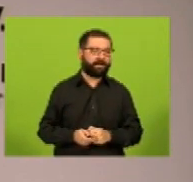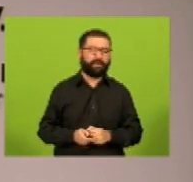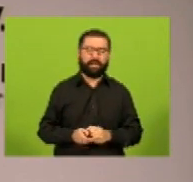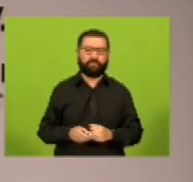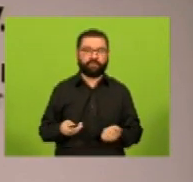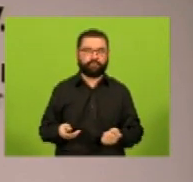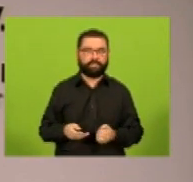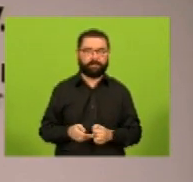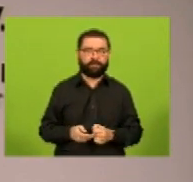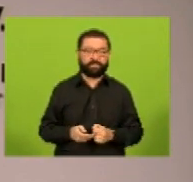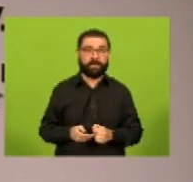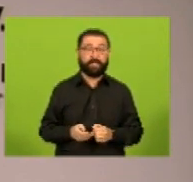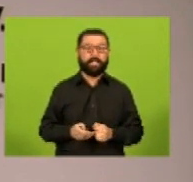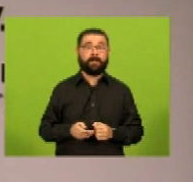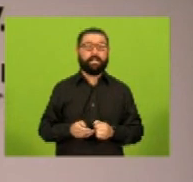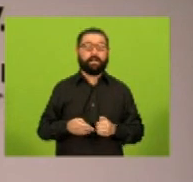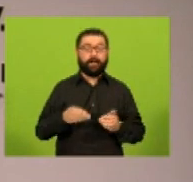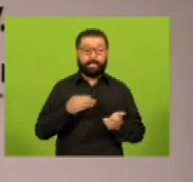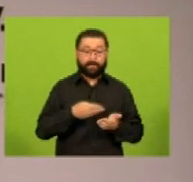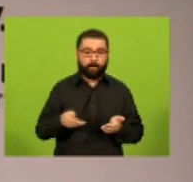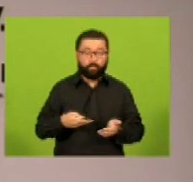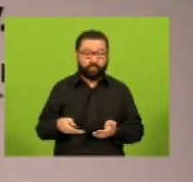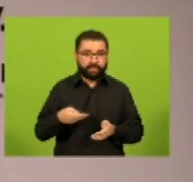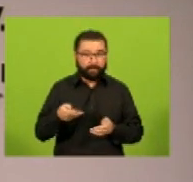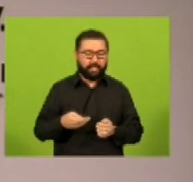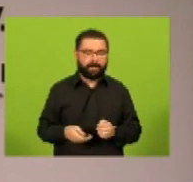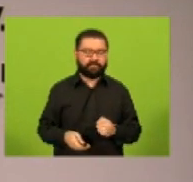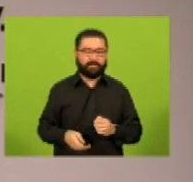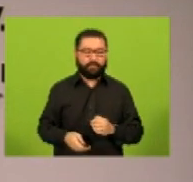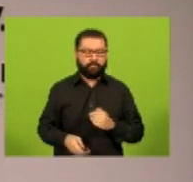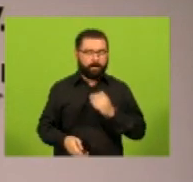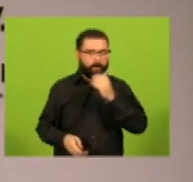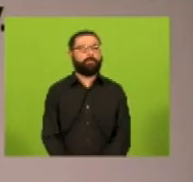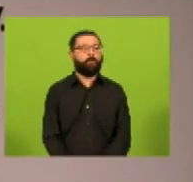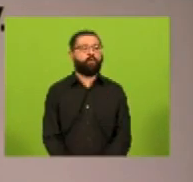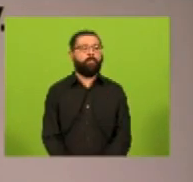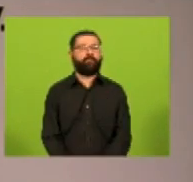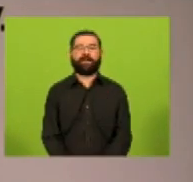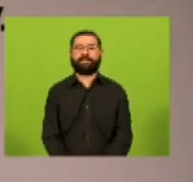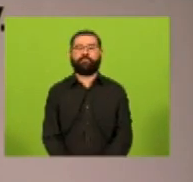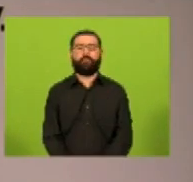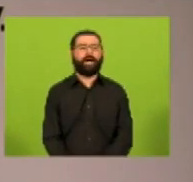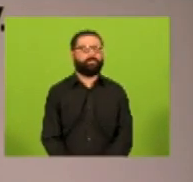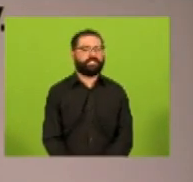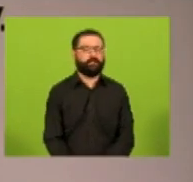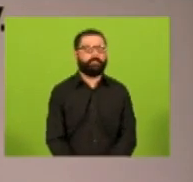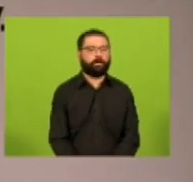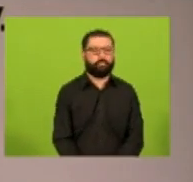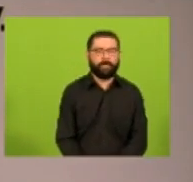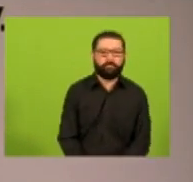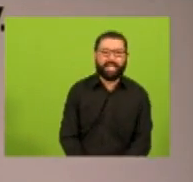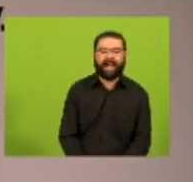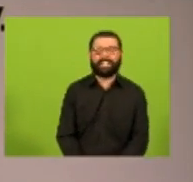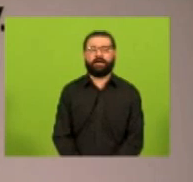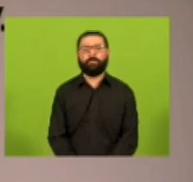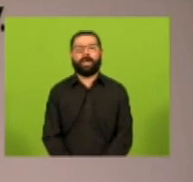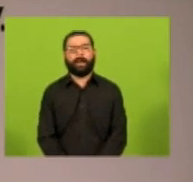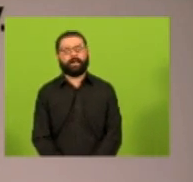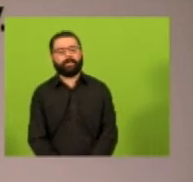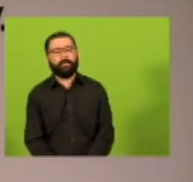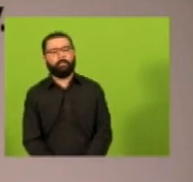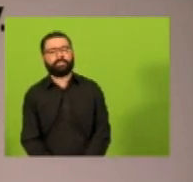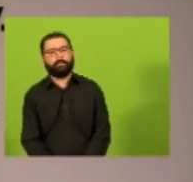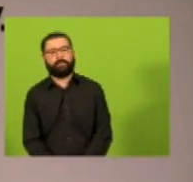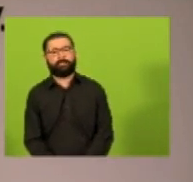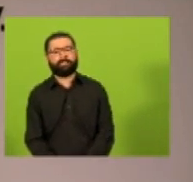para você trabalhar com as vazões que você calcula, estabelece aí. Então, como vai ser formado esse bico, né? Aquilo